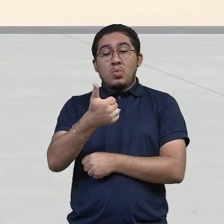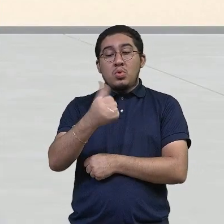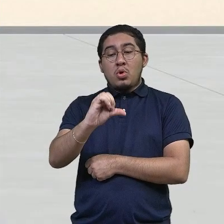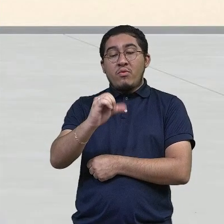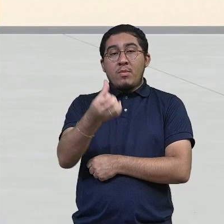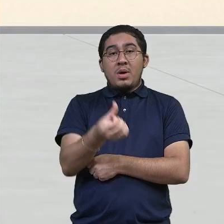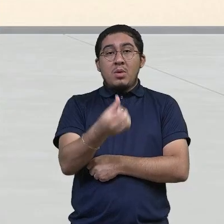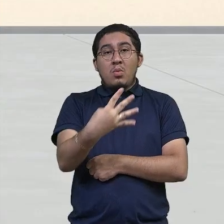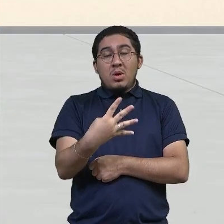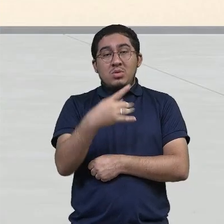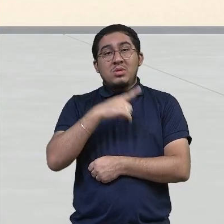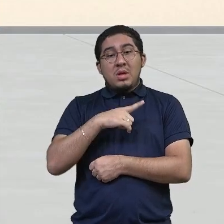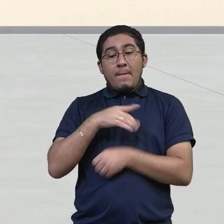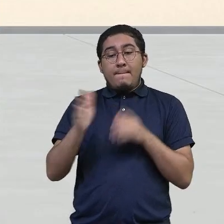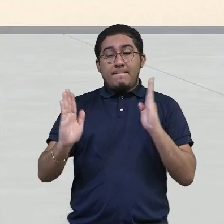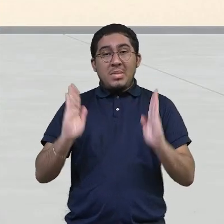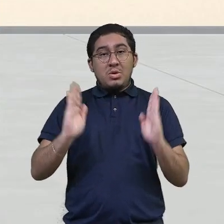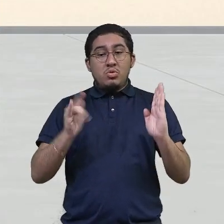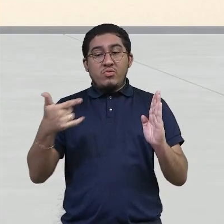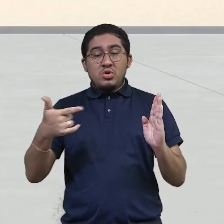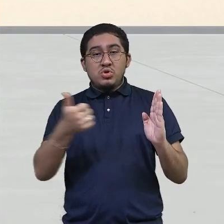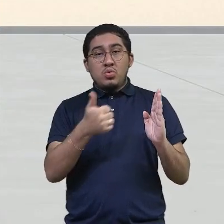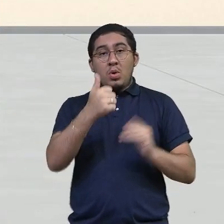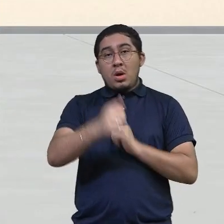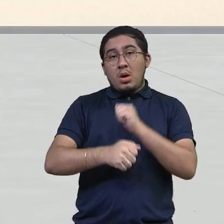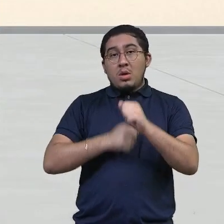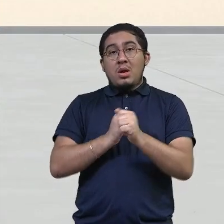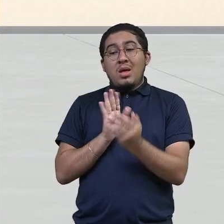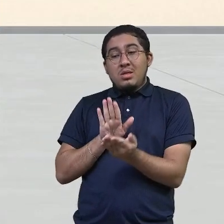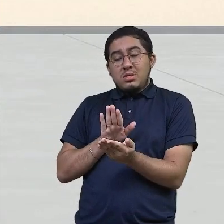1964 e durou 21 anos. Não foi isso? Até